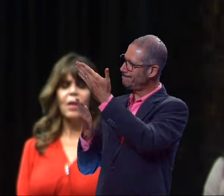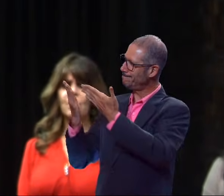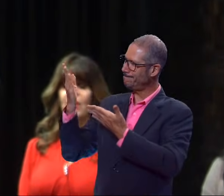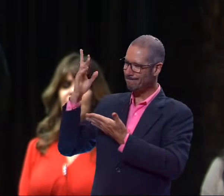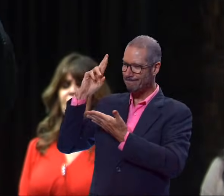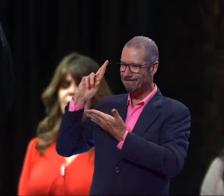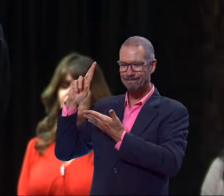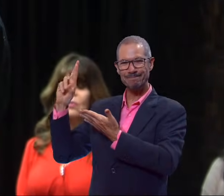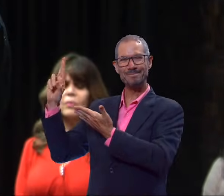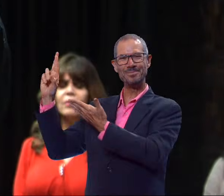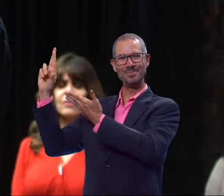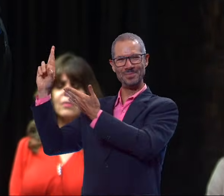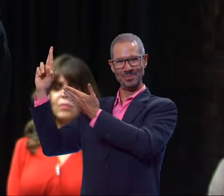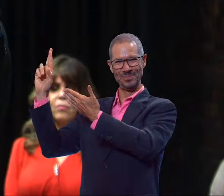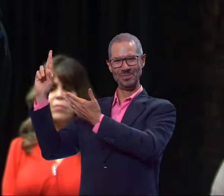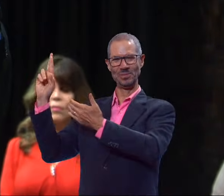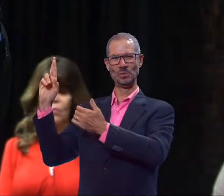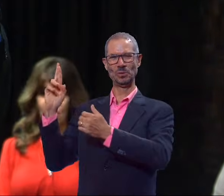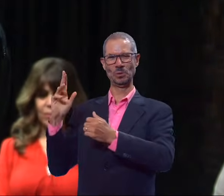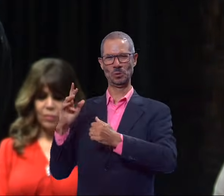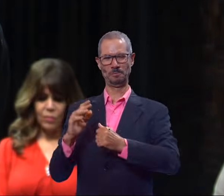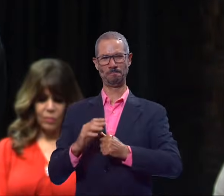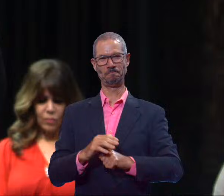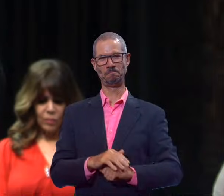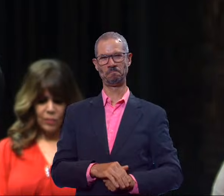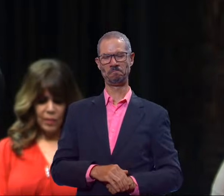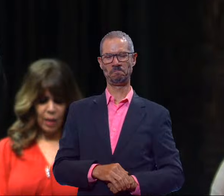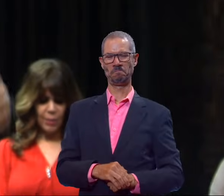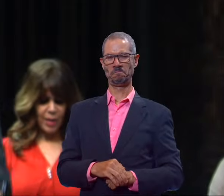serviremos ao Senhor.